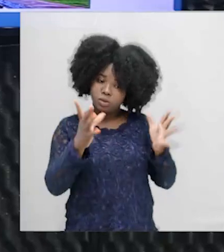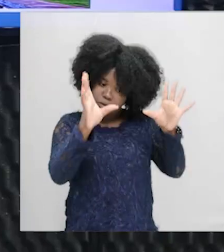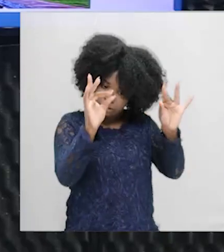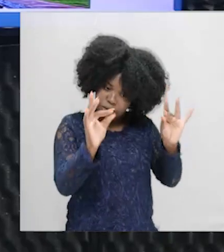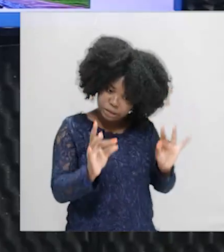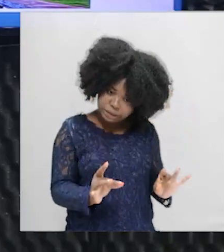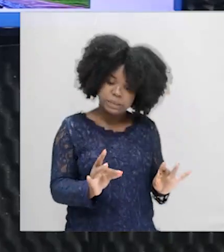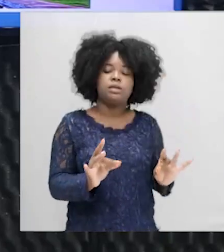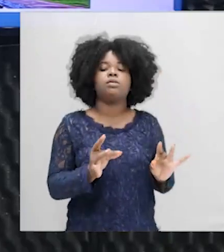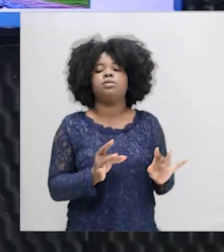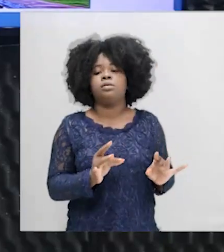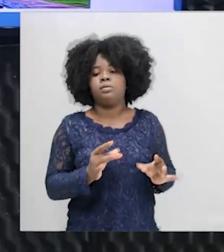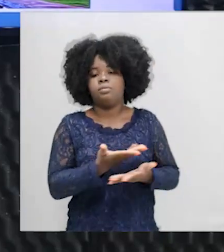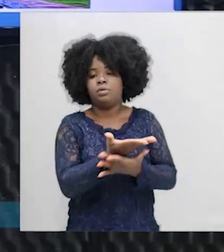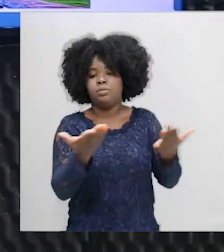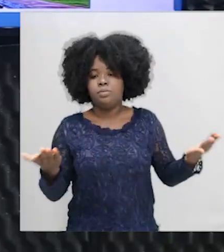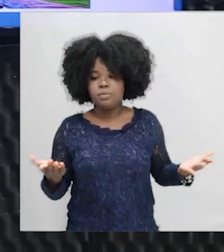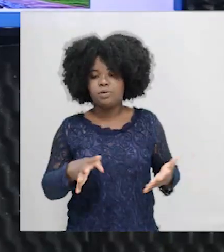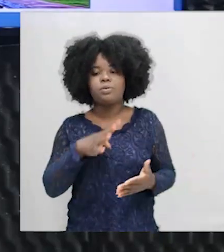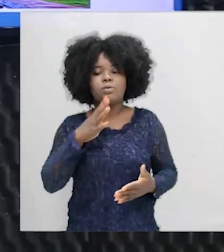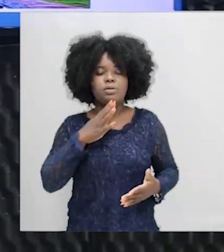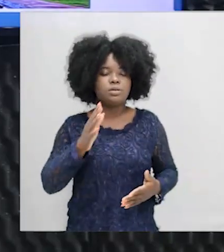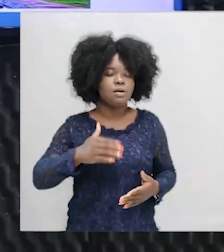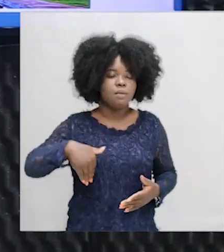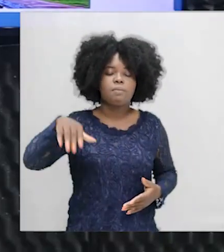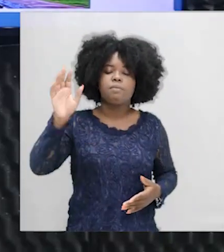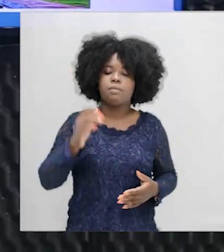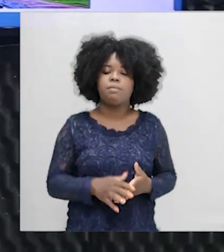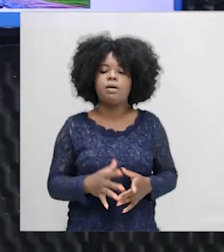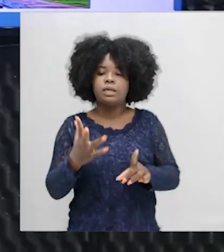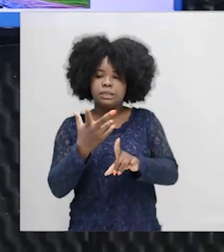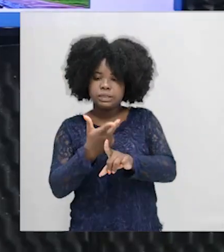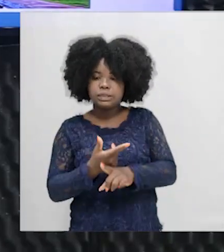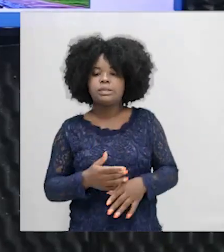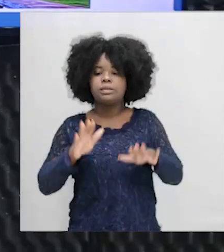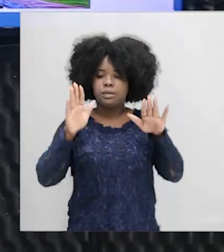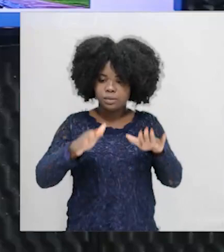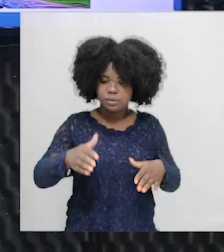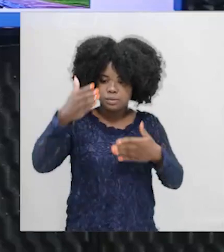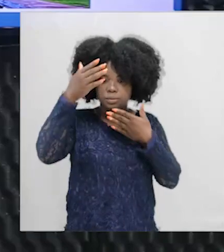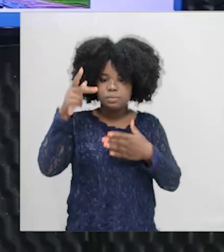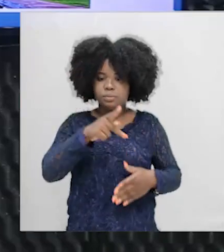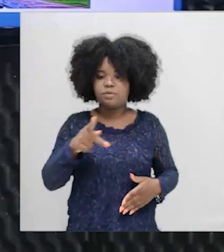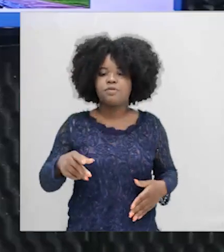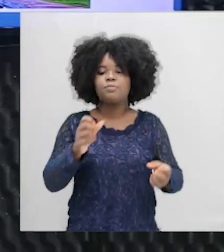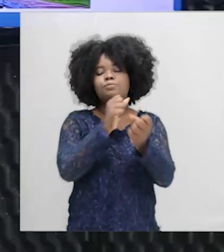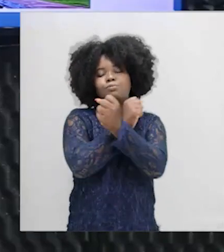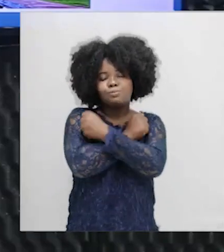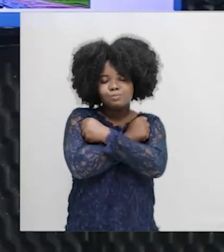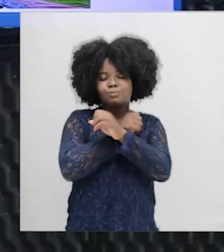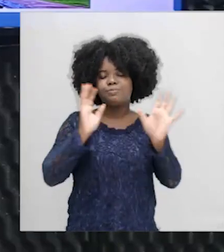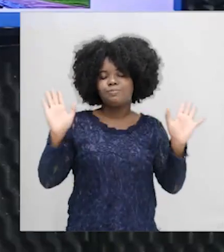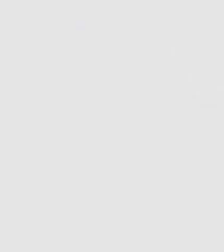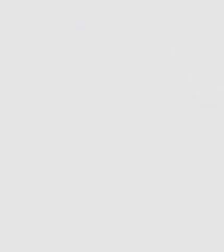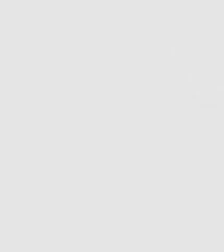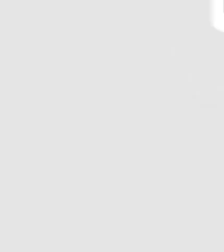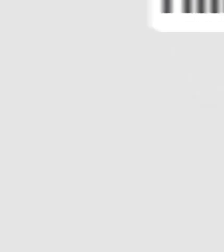assim, a gota e se estimular a conhecer mais a arte islâmica. Professor Marcos Dominici, um abraço. Fui.